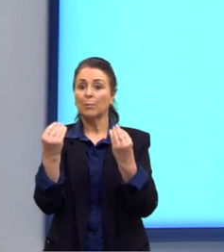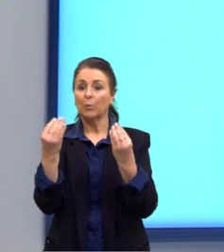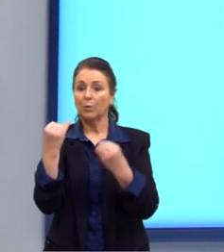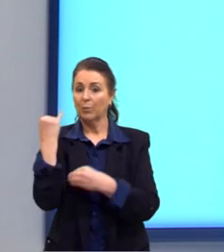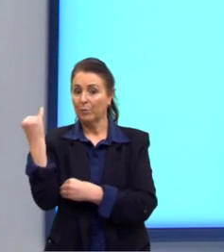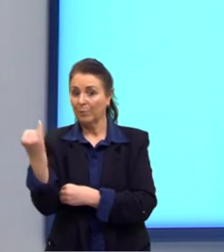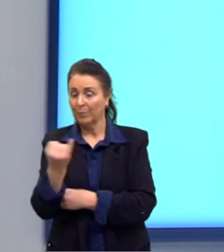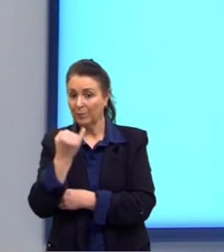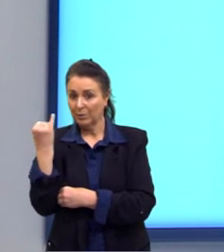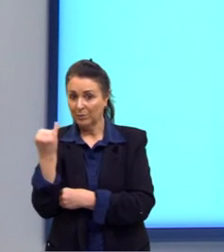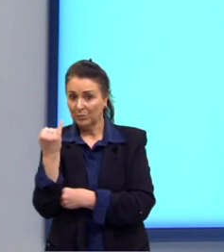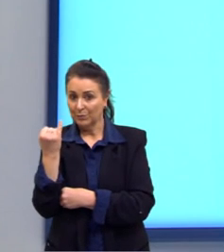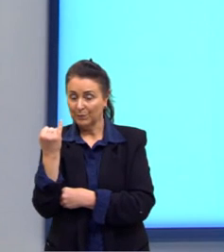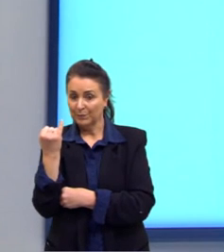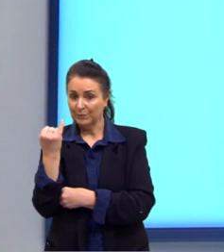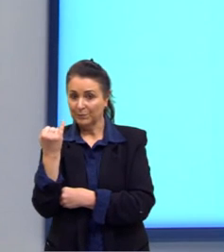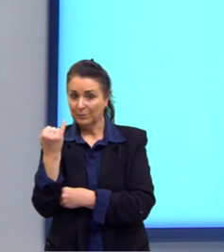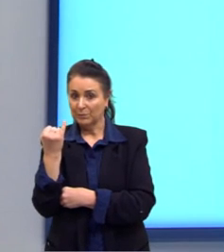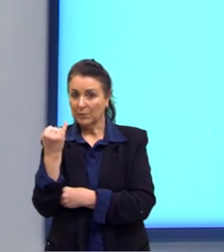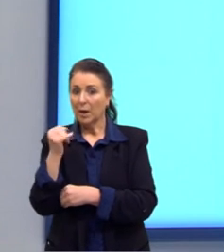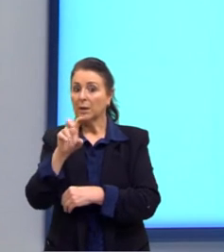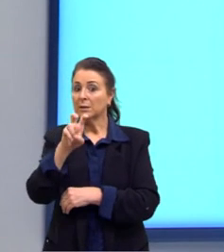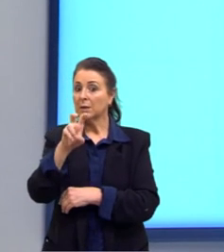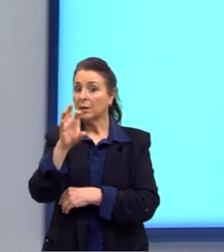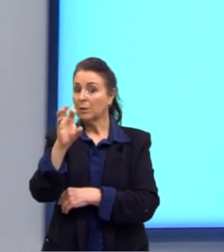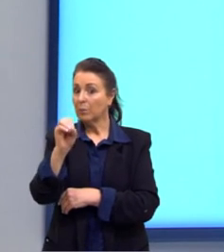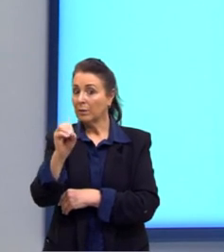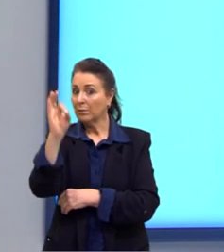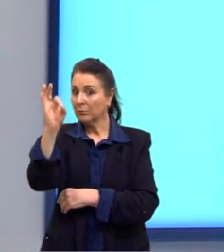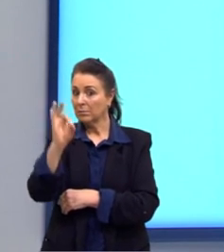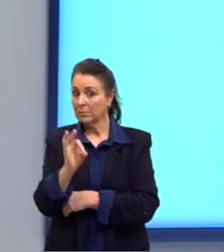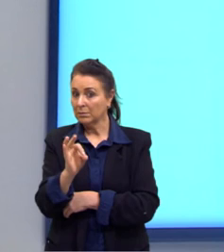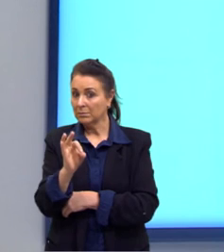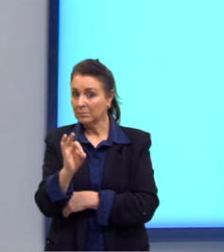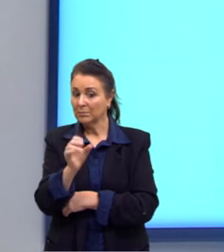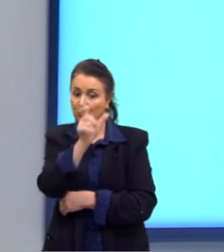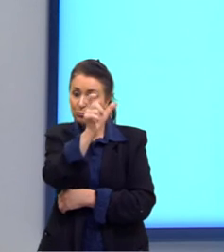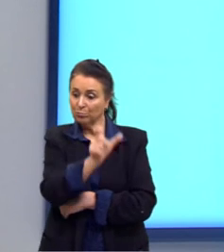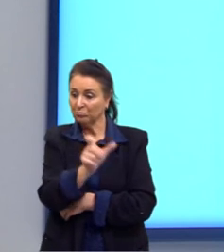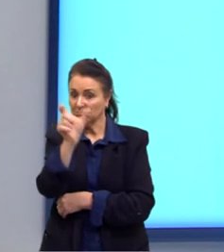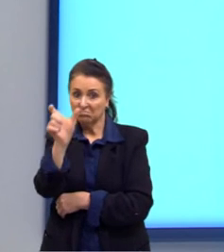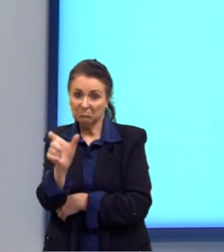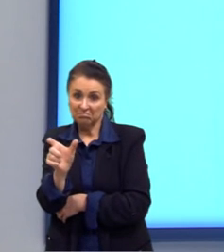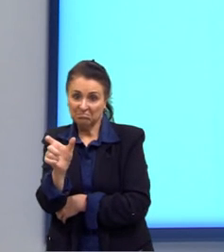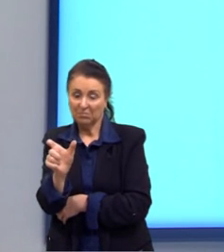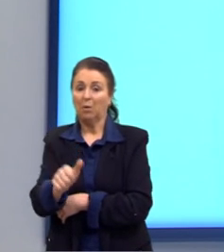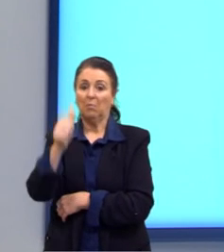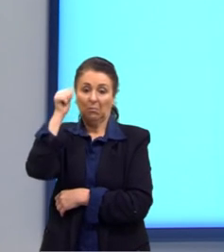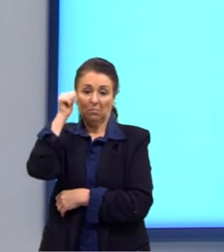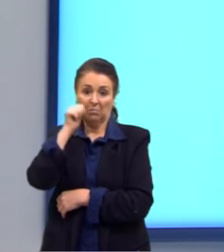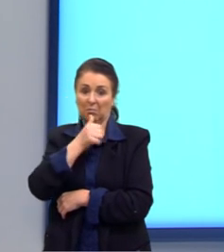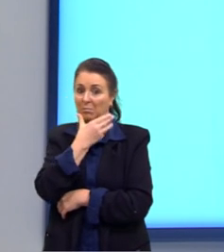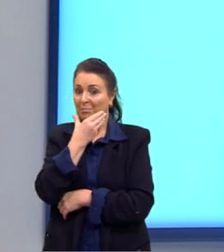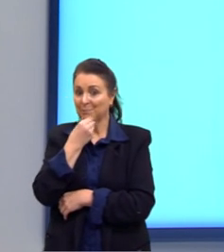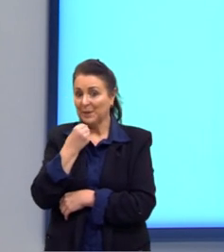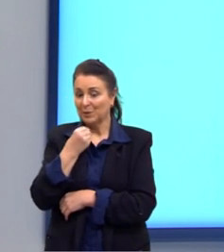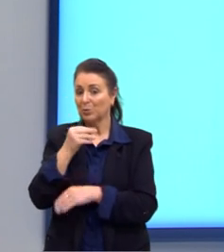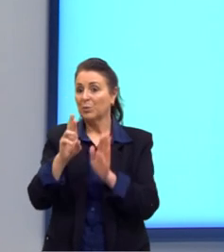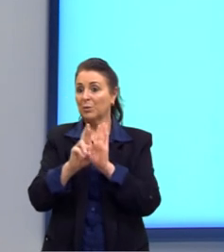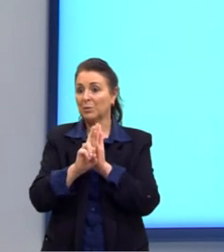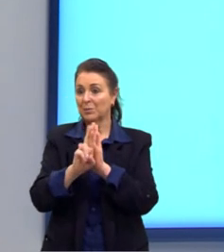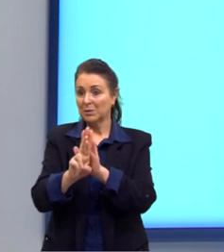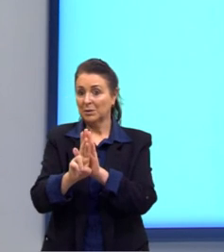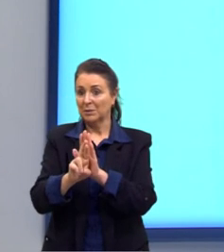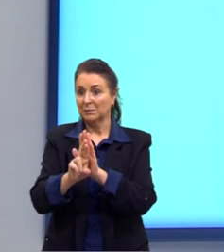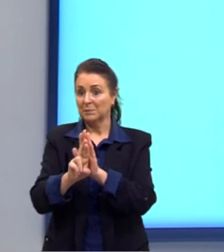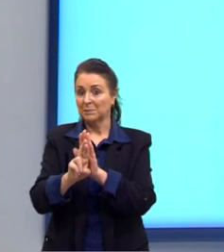importante chance de nascer fêmeas cinquenta por cento nos indivíduos tanto fêmea quanto macho então aqui representado por